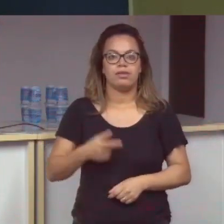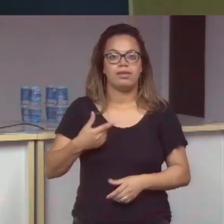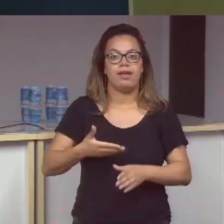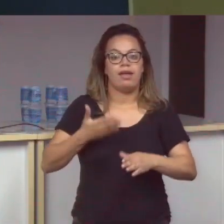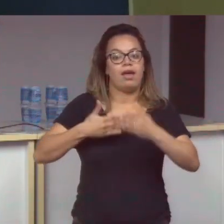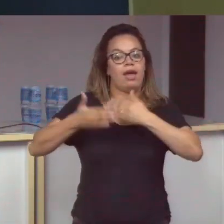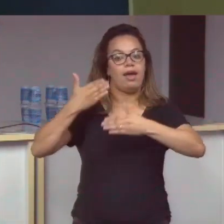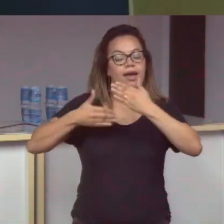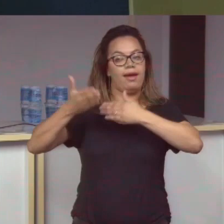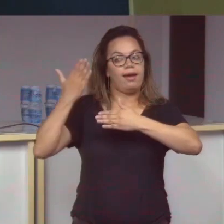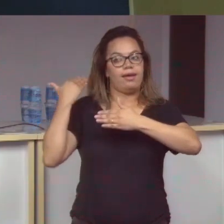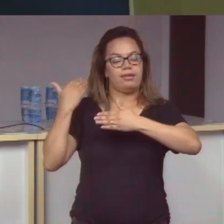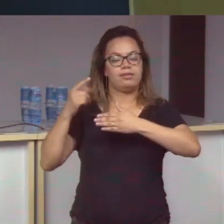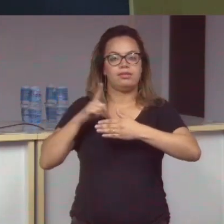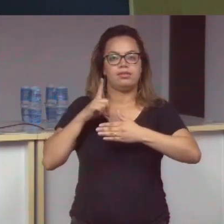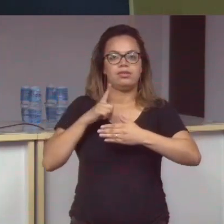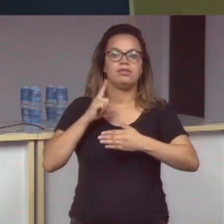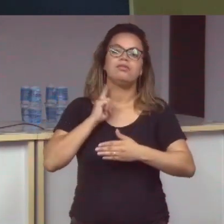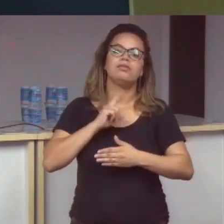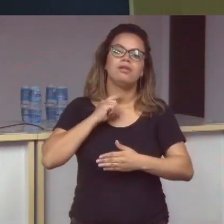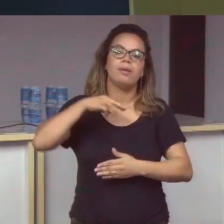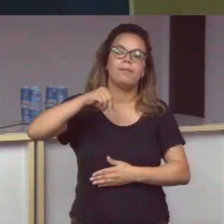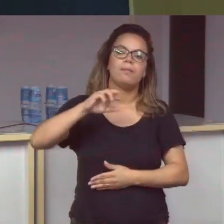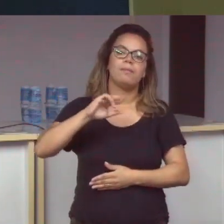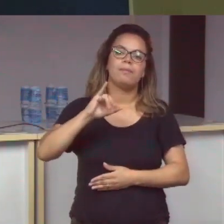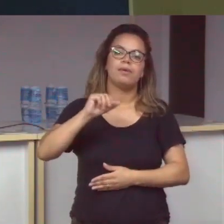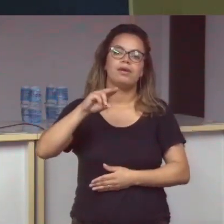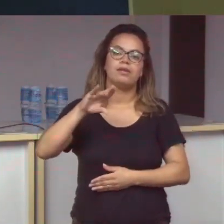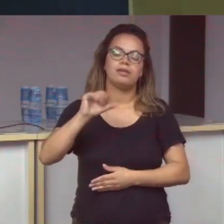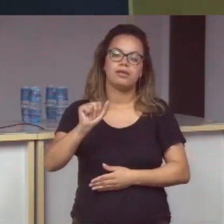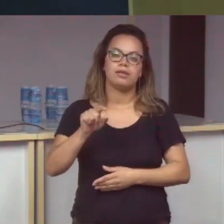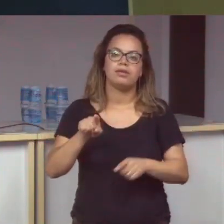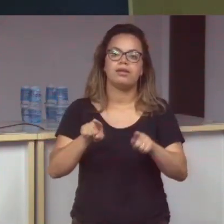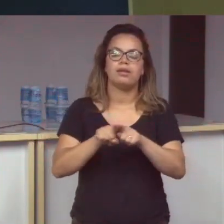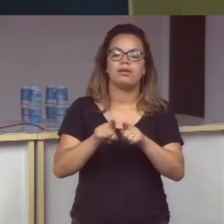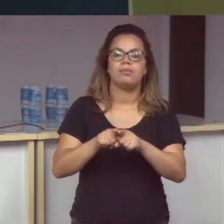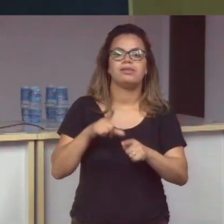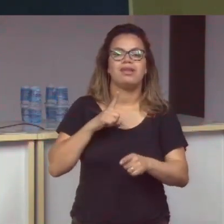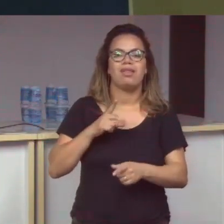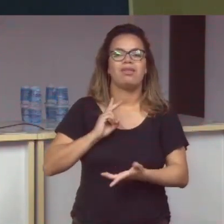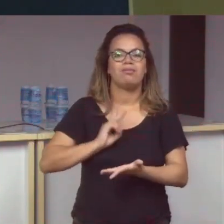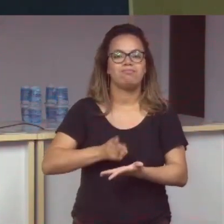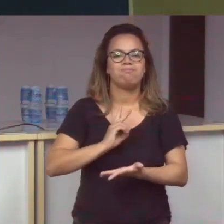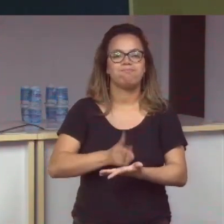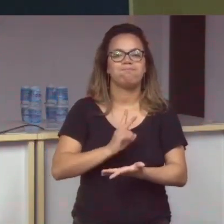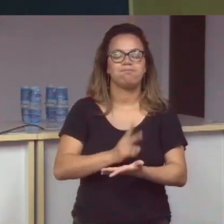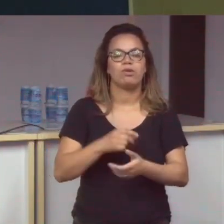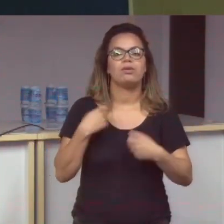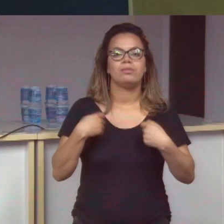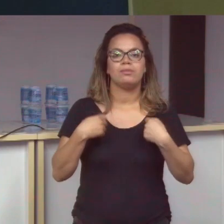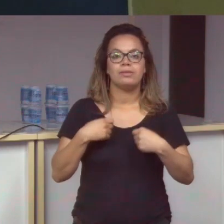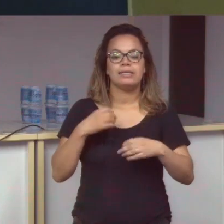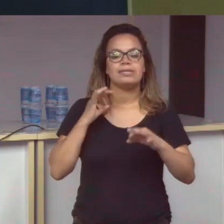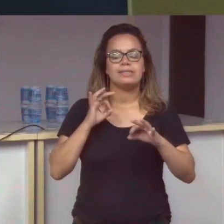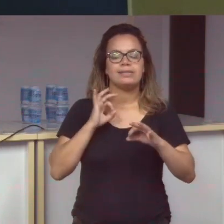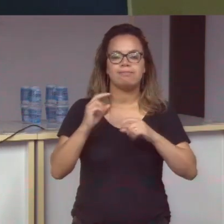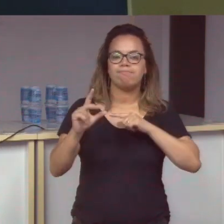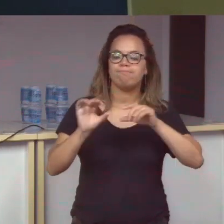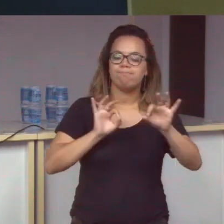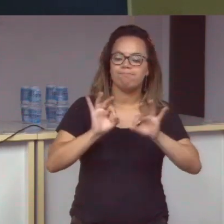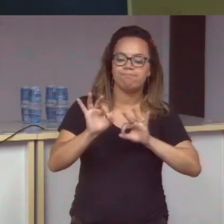Mariana. Então, nós temos, com frequência, situações que precisam ser